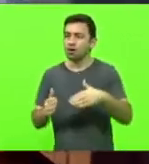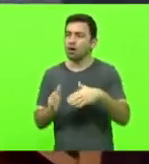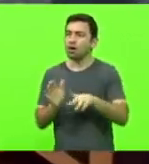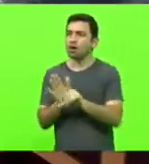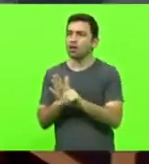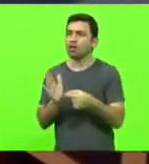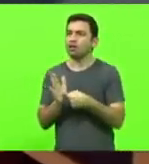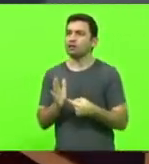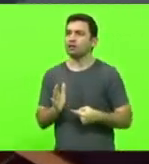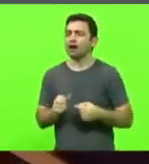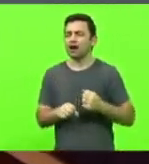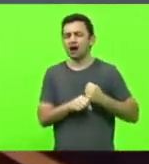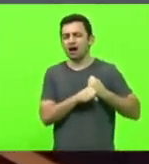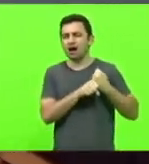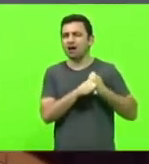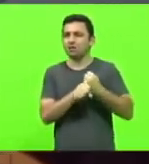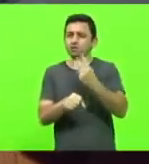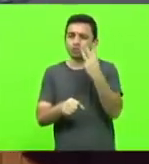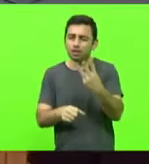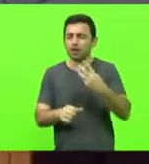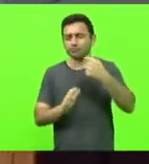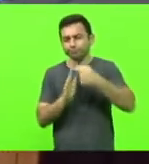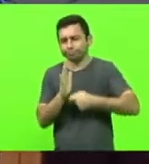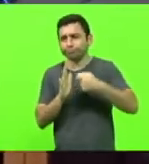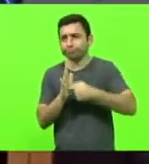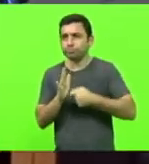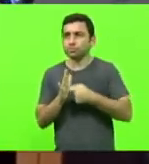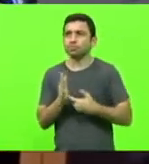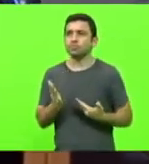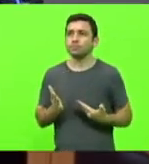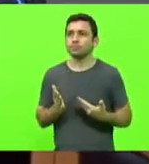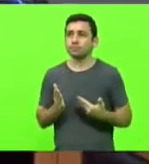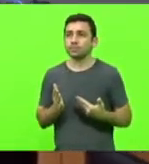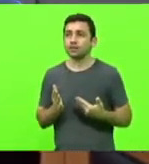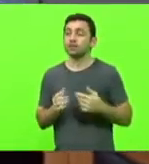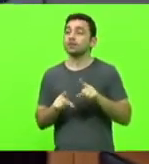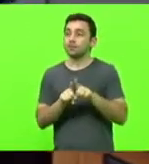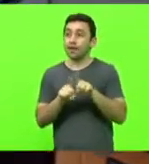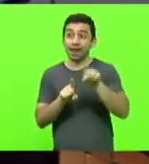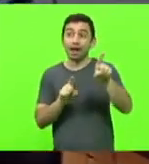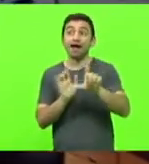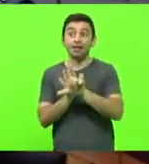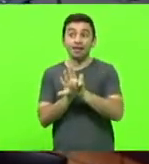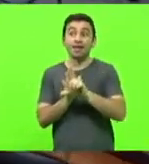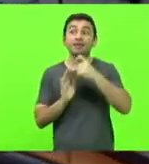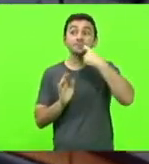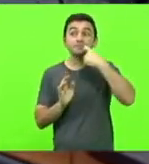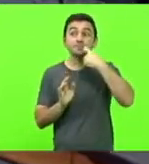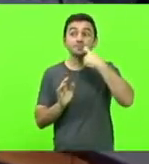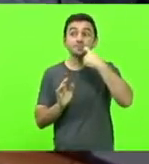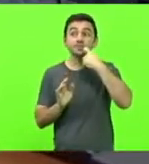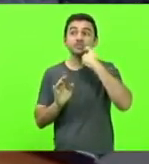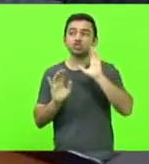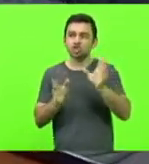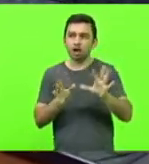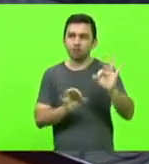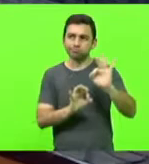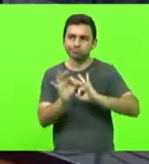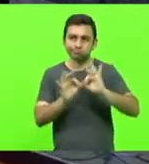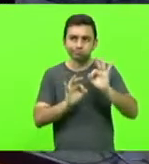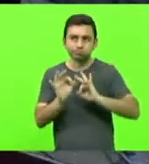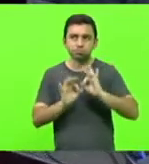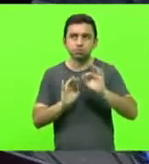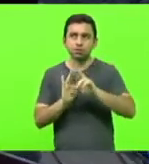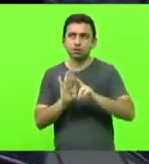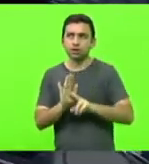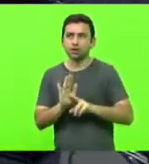aqui de 3 anos. Na regulamentação, tanto que a lei dos pescados agora, Bruno Souza, ela foi autorregulamentável e